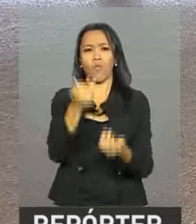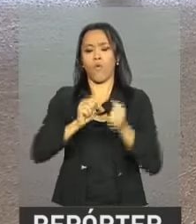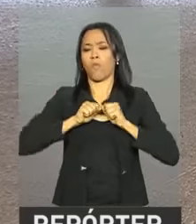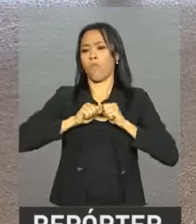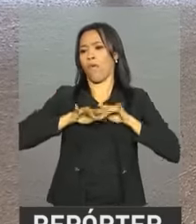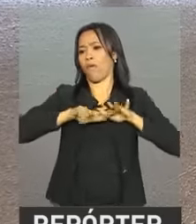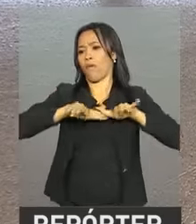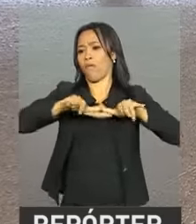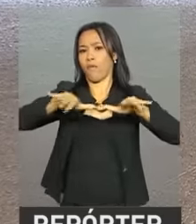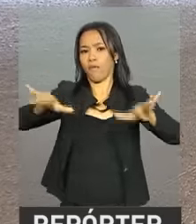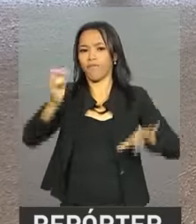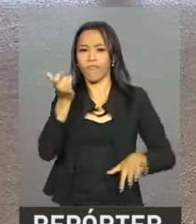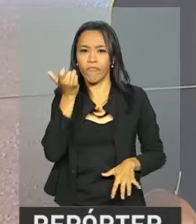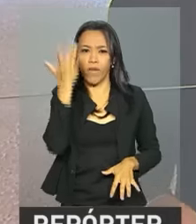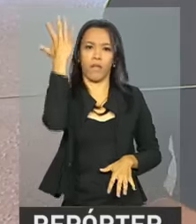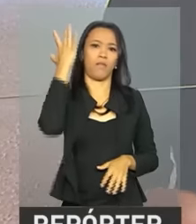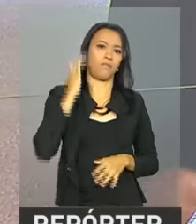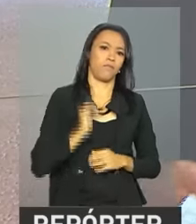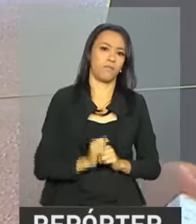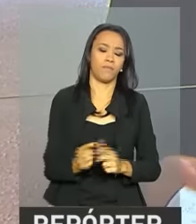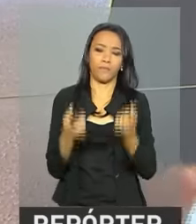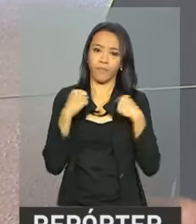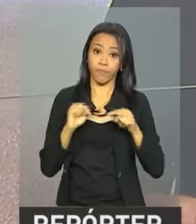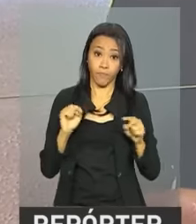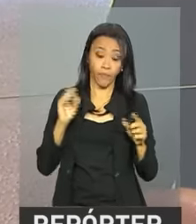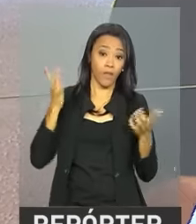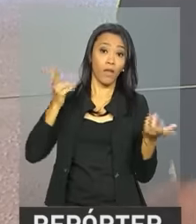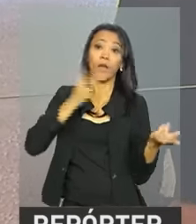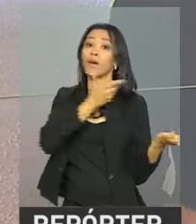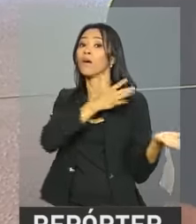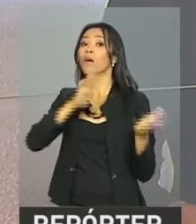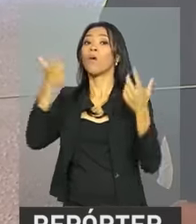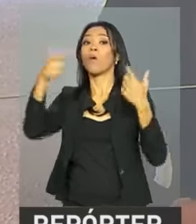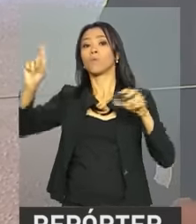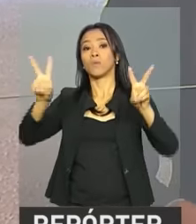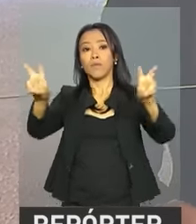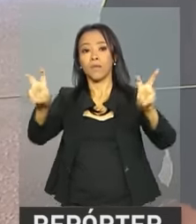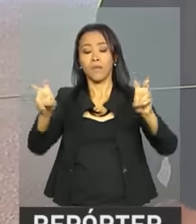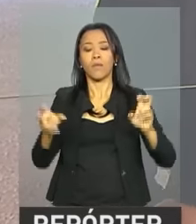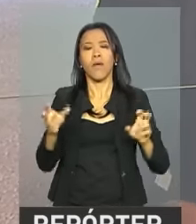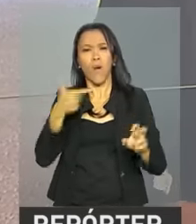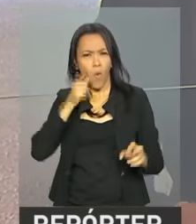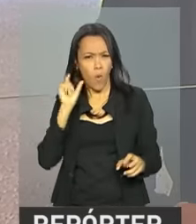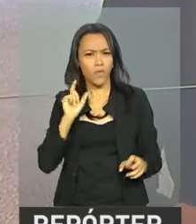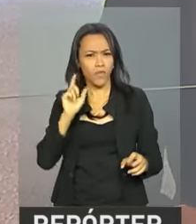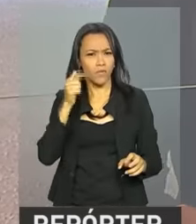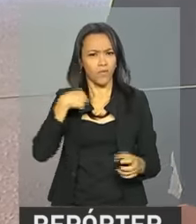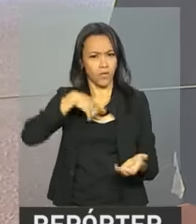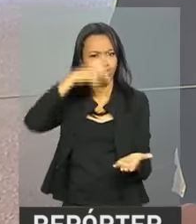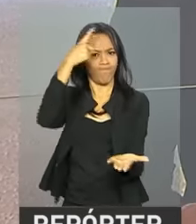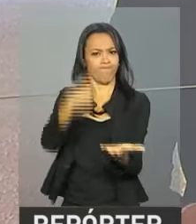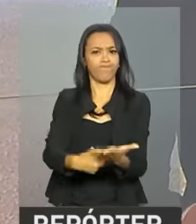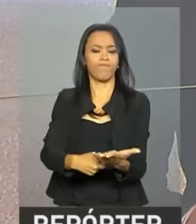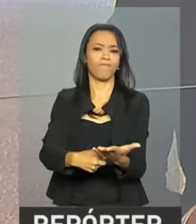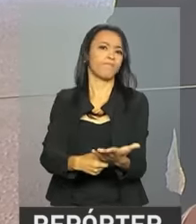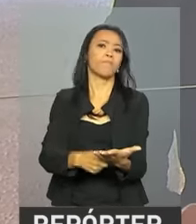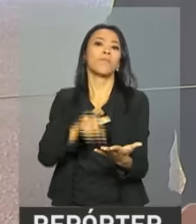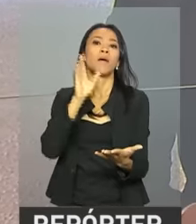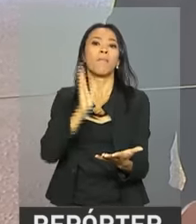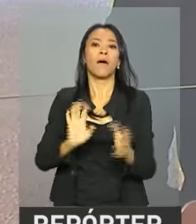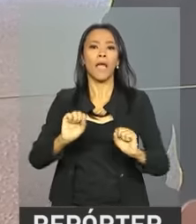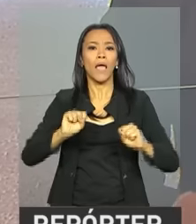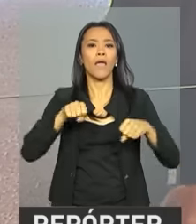mais facilidade agora Gabriela Mudando de assunto ontem foi fechado um acordo pra recuperação fiscal lá do